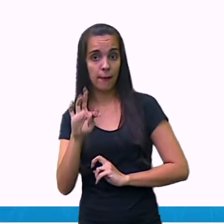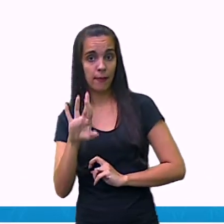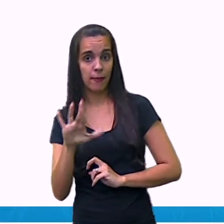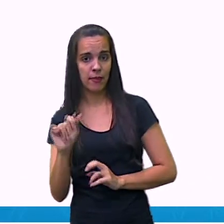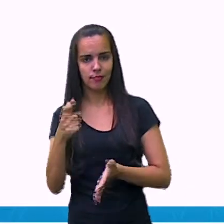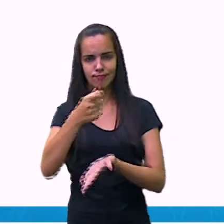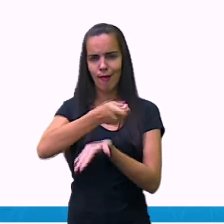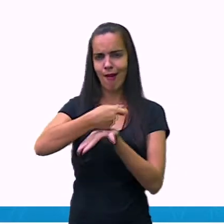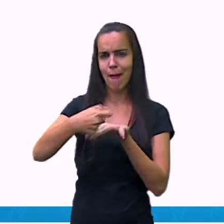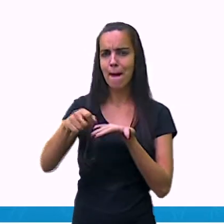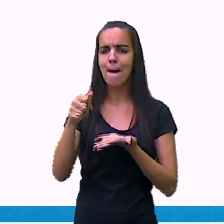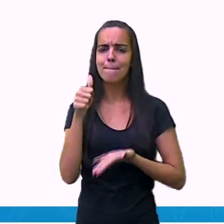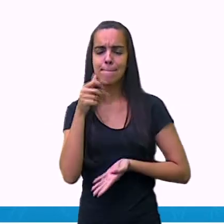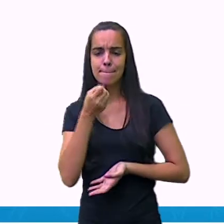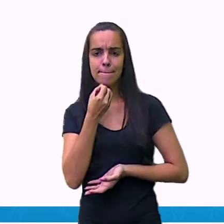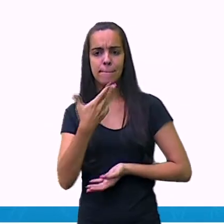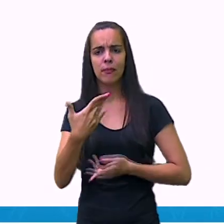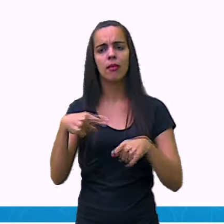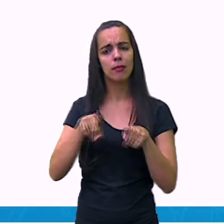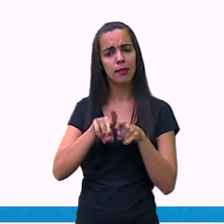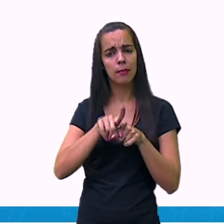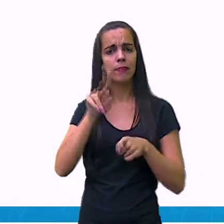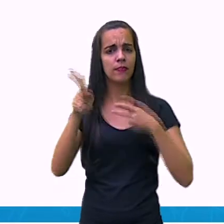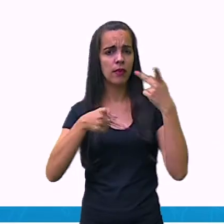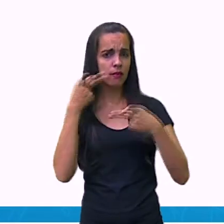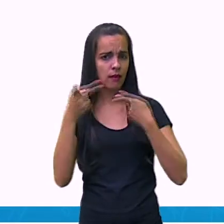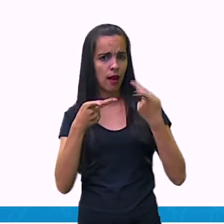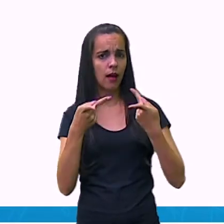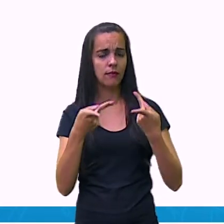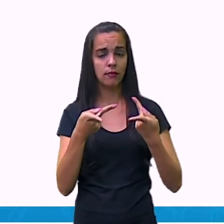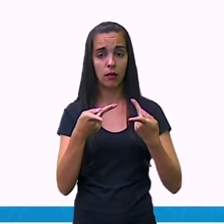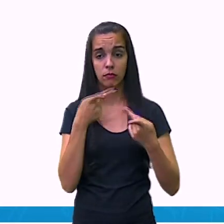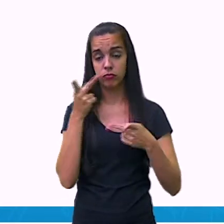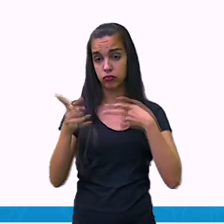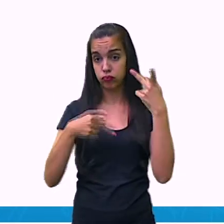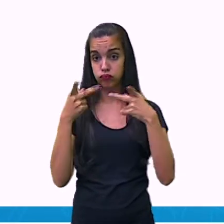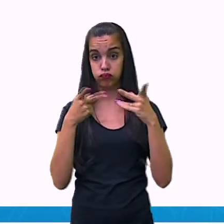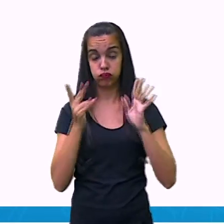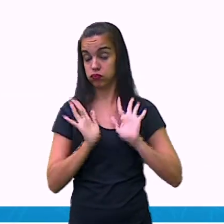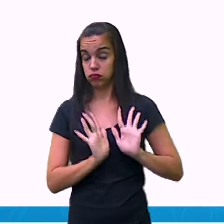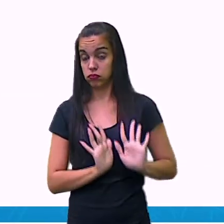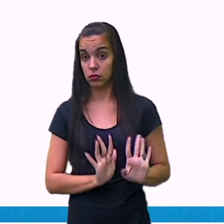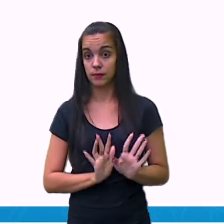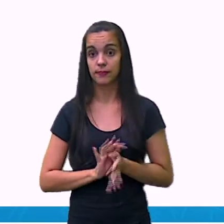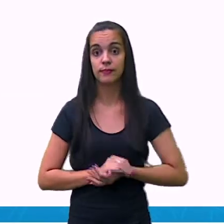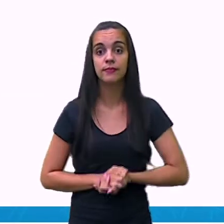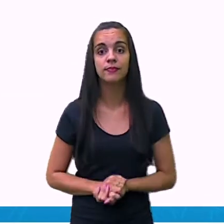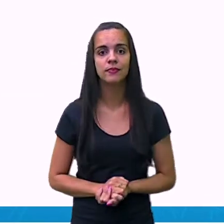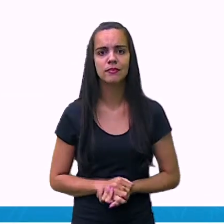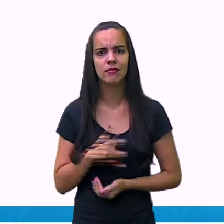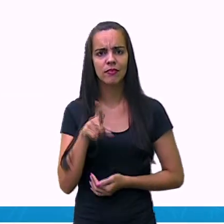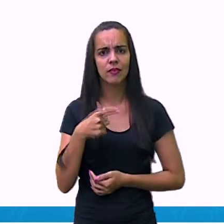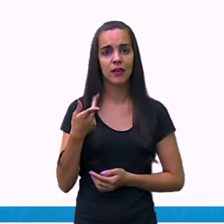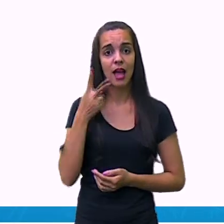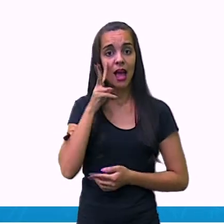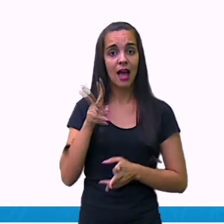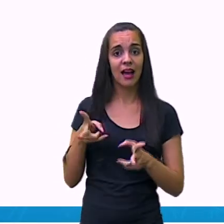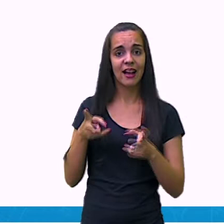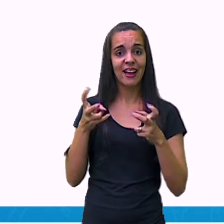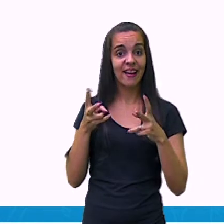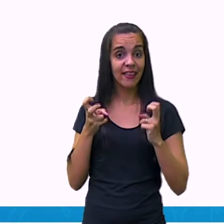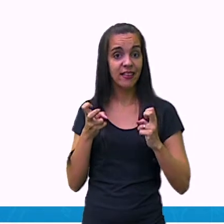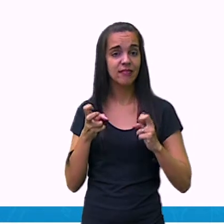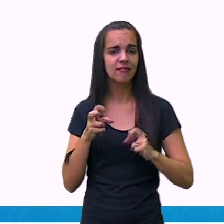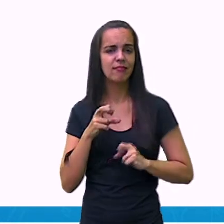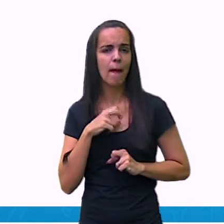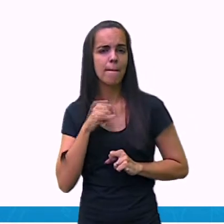escrevia bem e falava pelos cotovelos. A caneta percebeu que ela